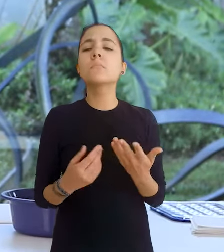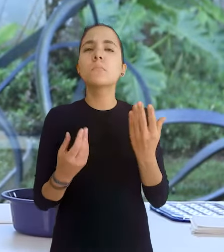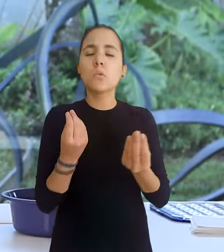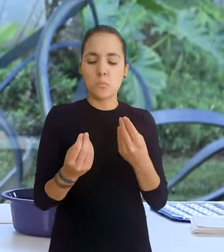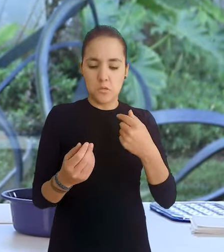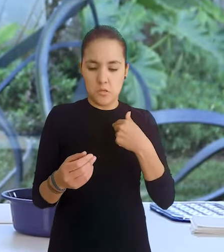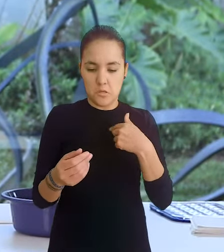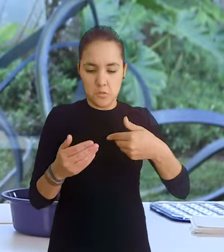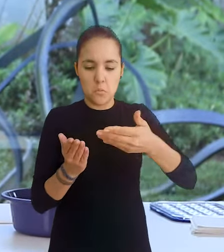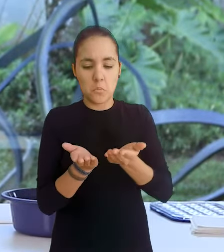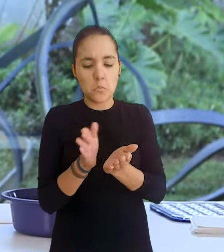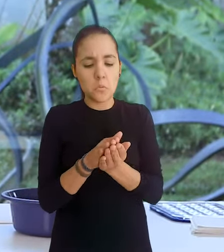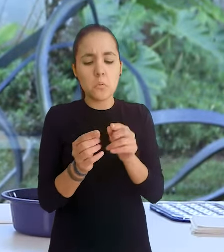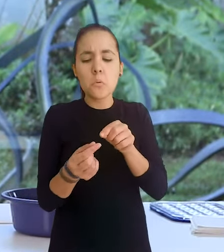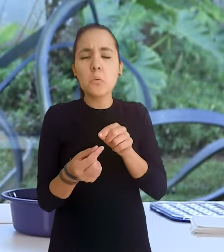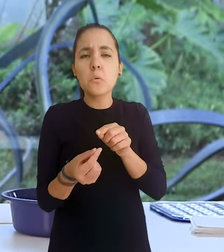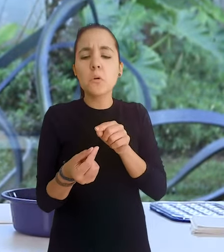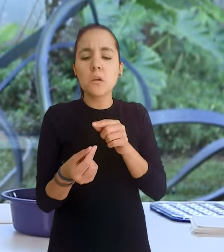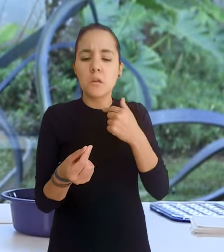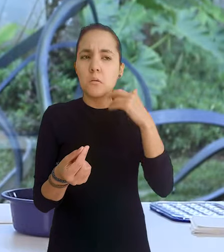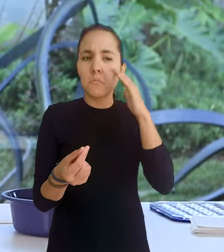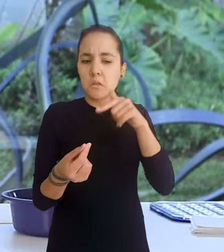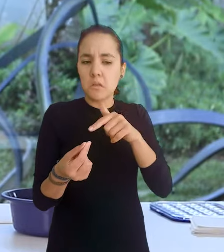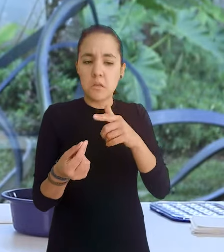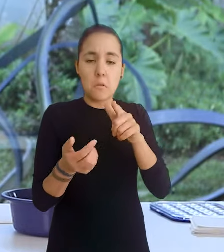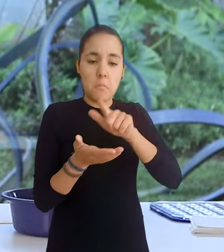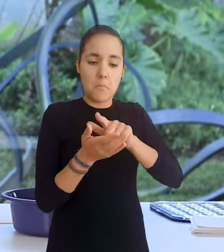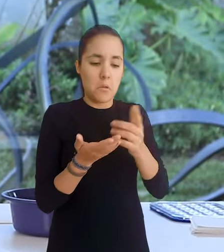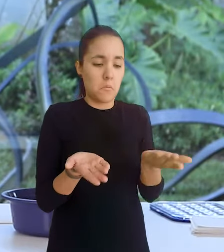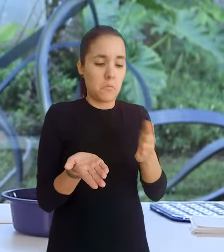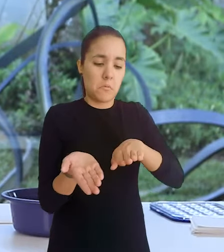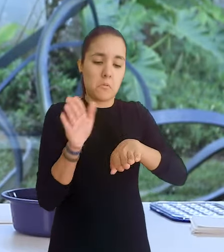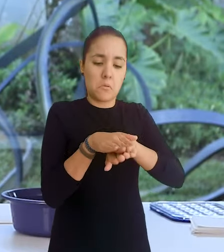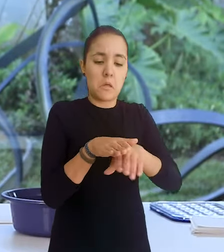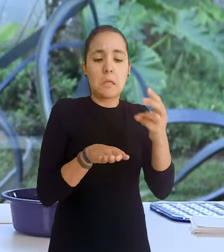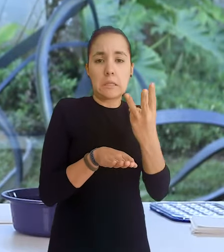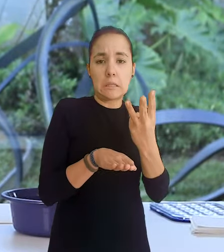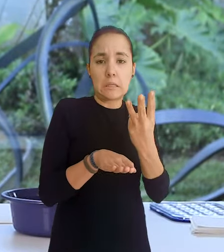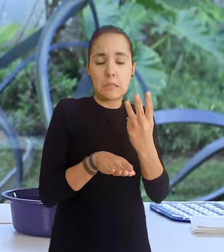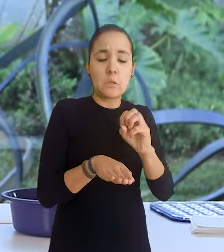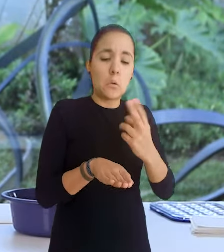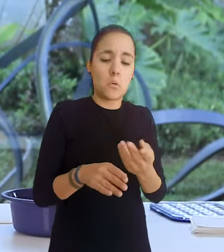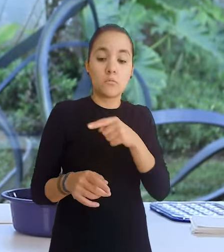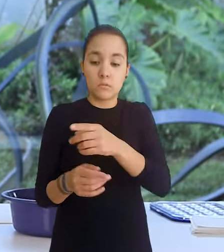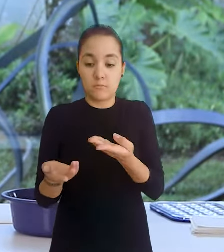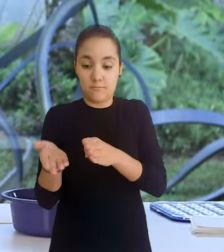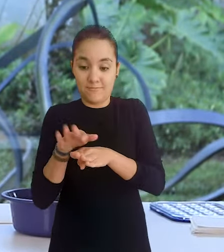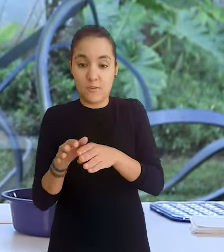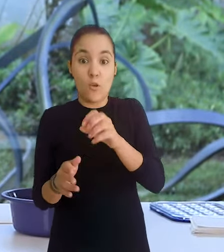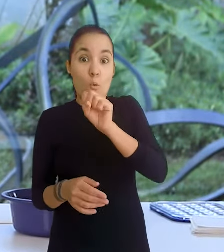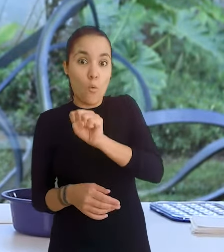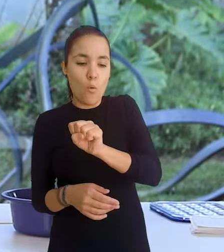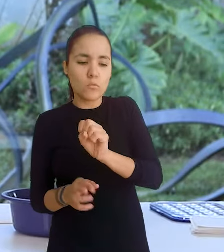com esse corte e essa dobradura específica e não só uma folha dobrada 3 vezes? É porque ele vira um caderno